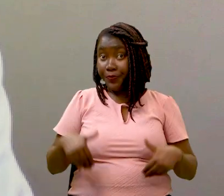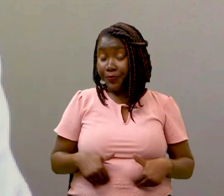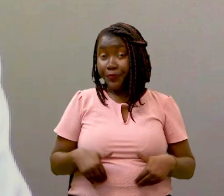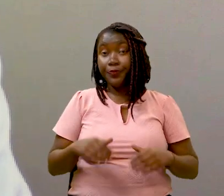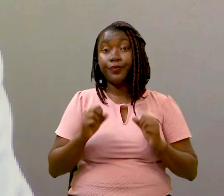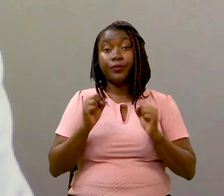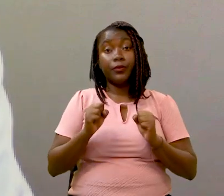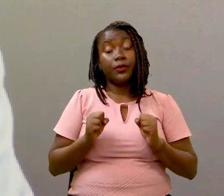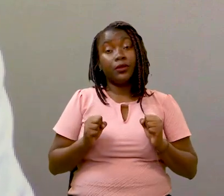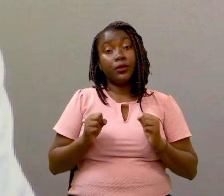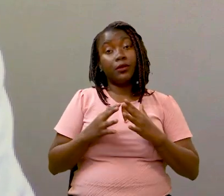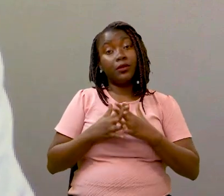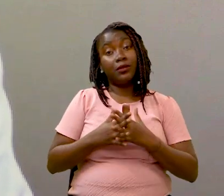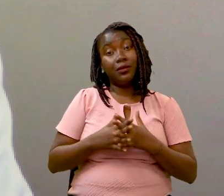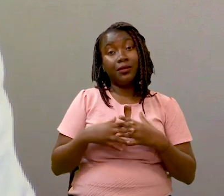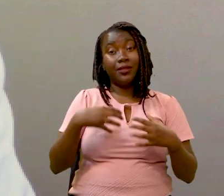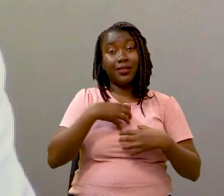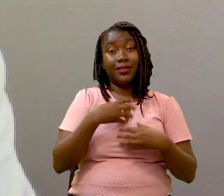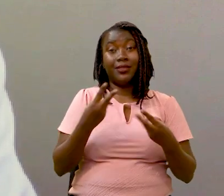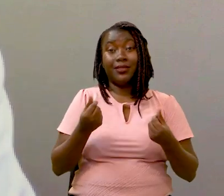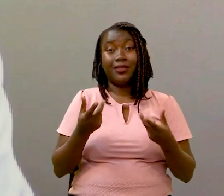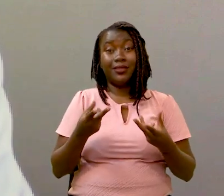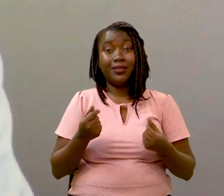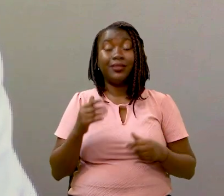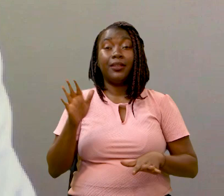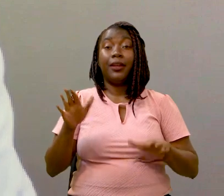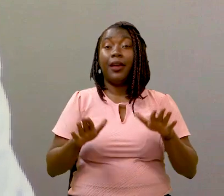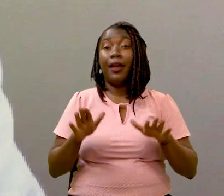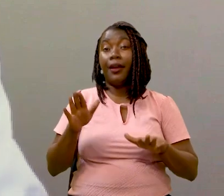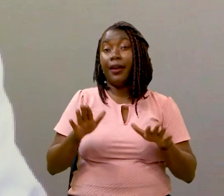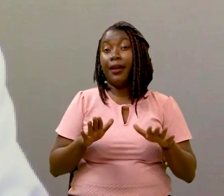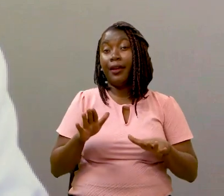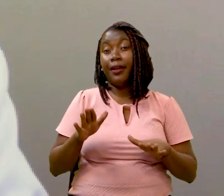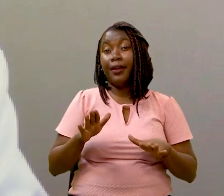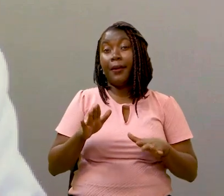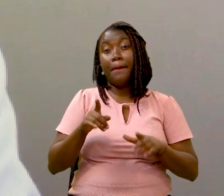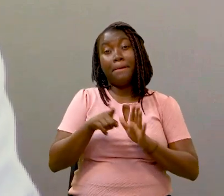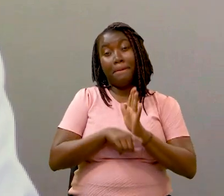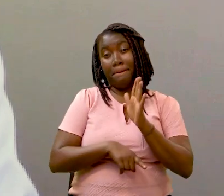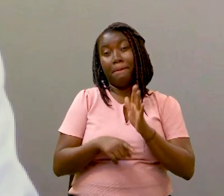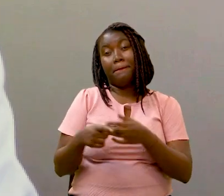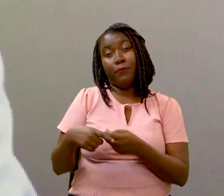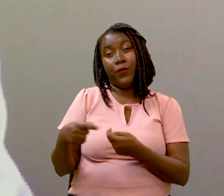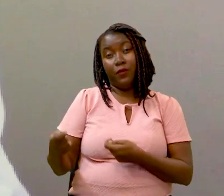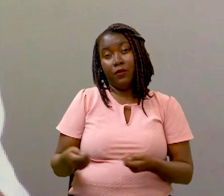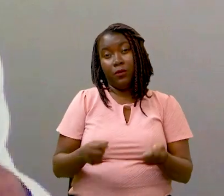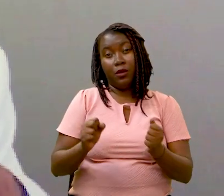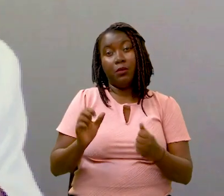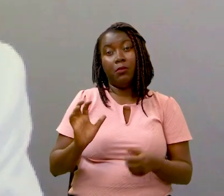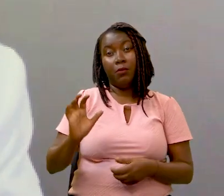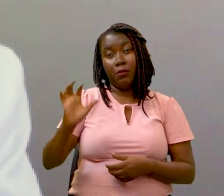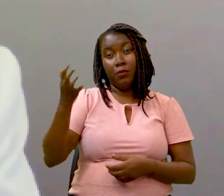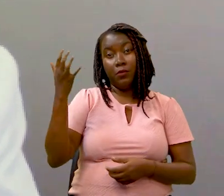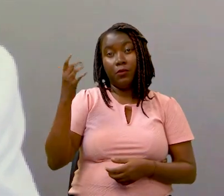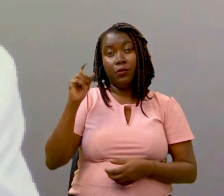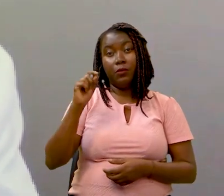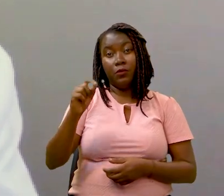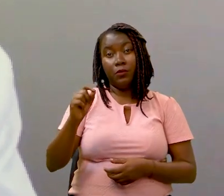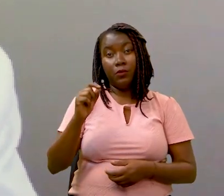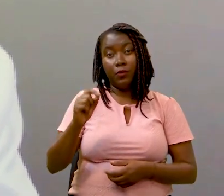ter um comprometimento sensitivo. Algumas vezes, até menos frequentes, pode ter o que a gente chama